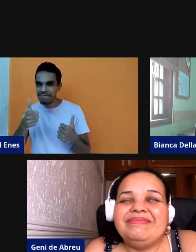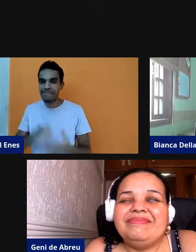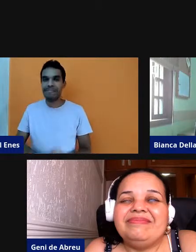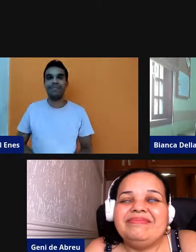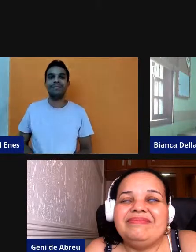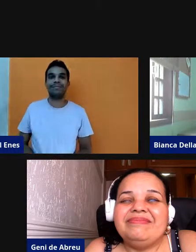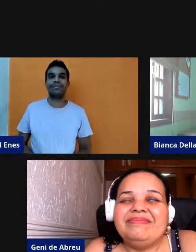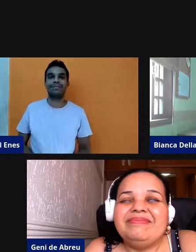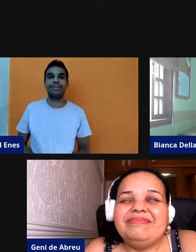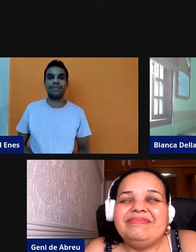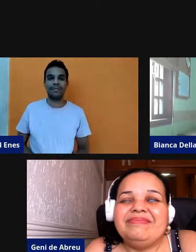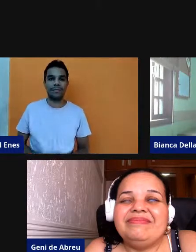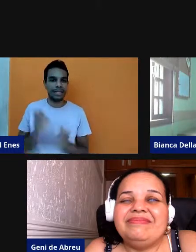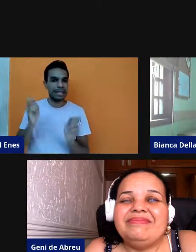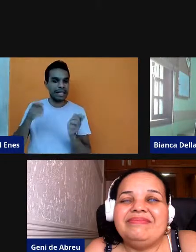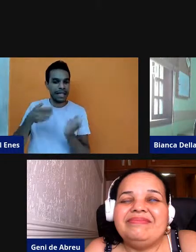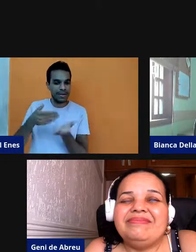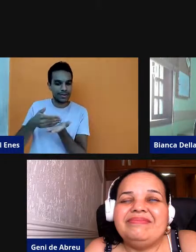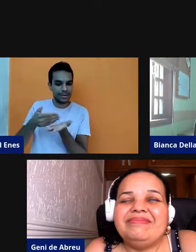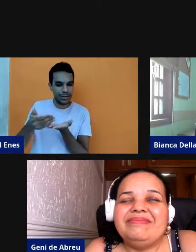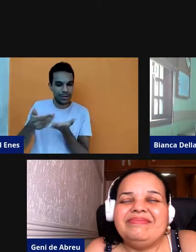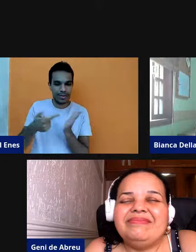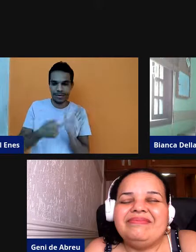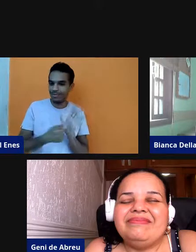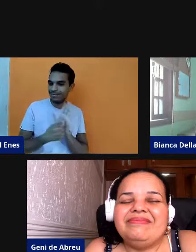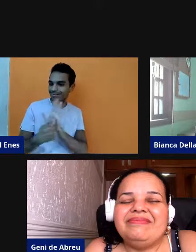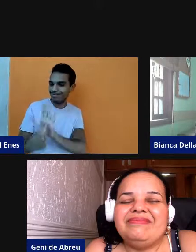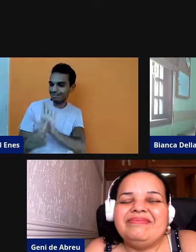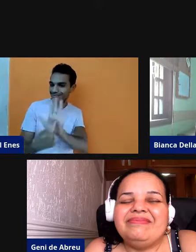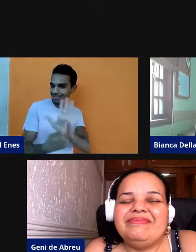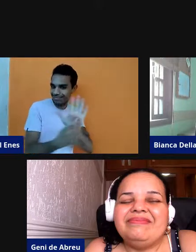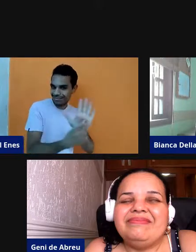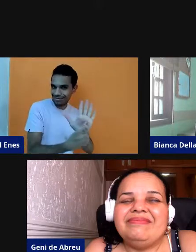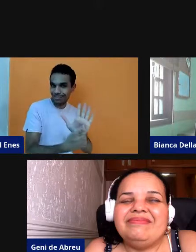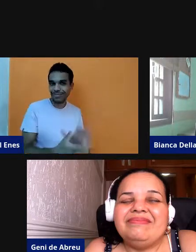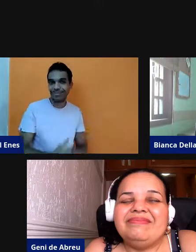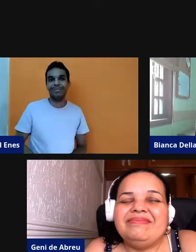Para a gente poder começar aqui as apresentações.